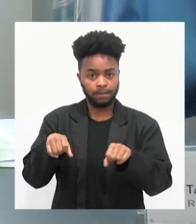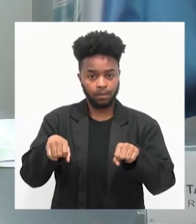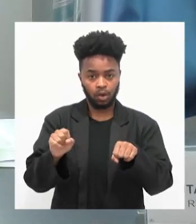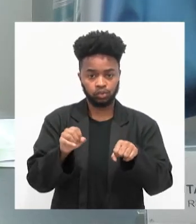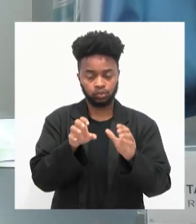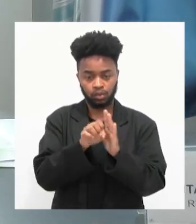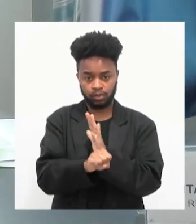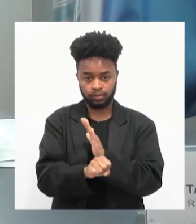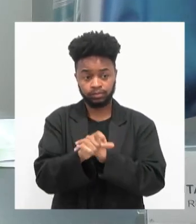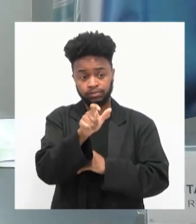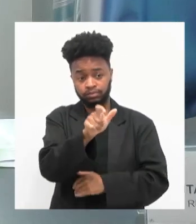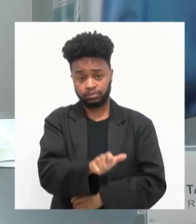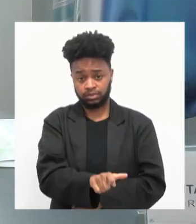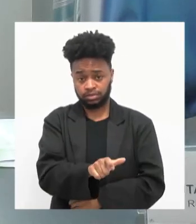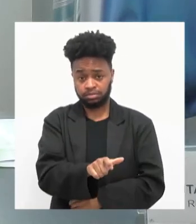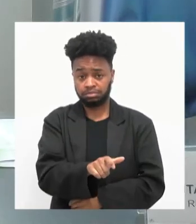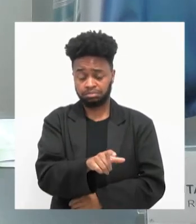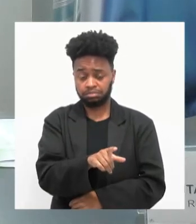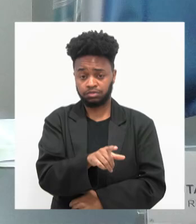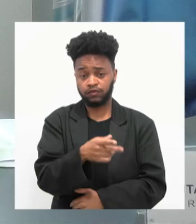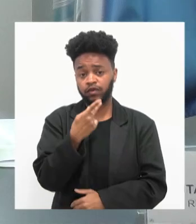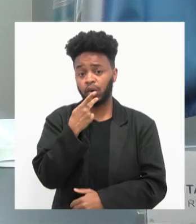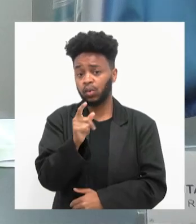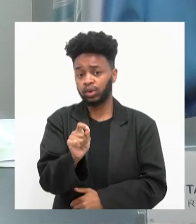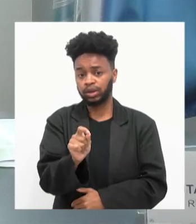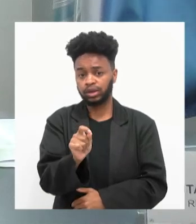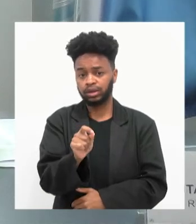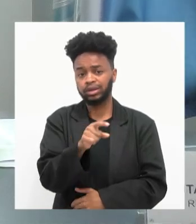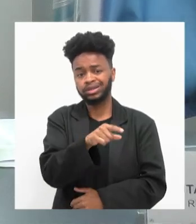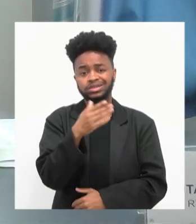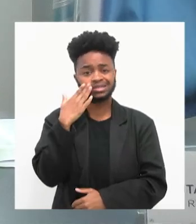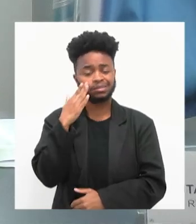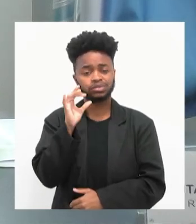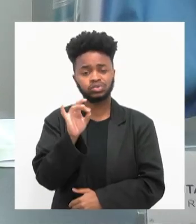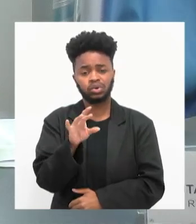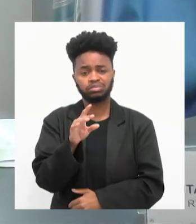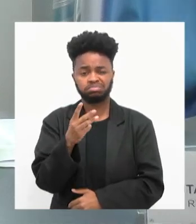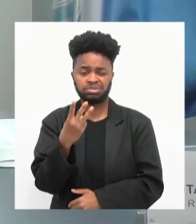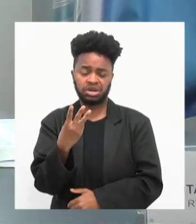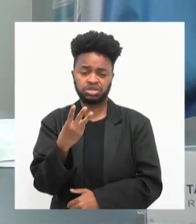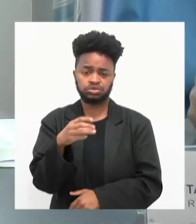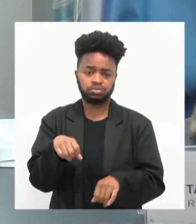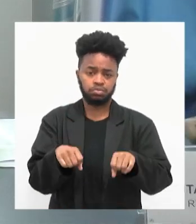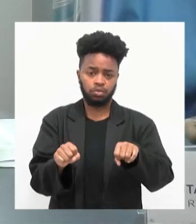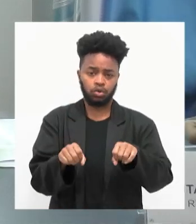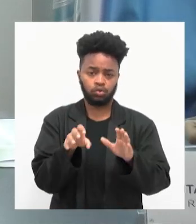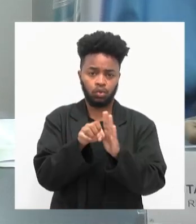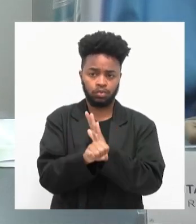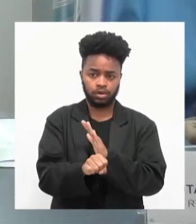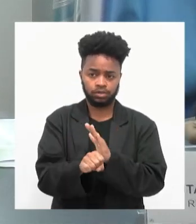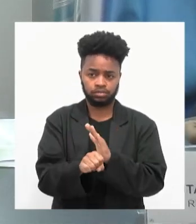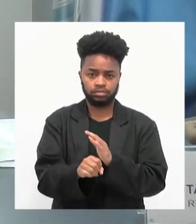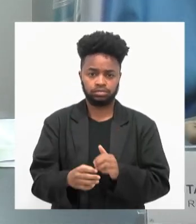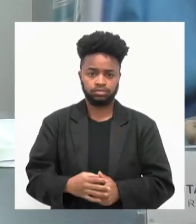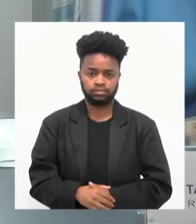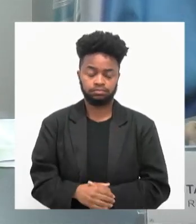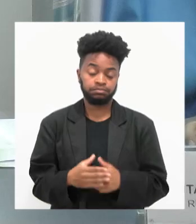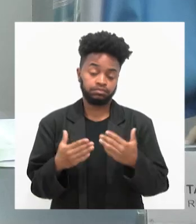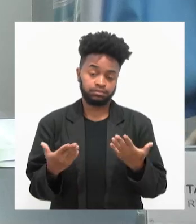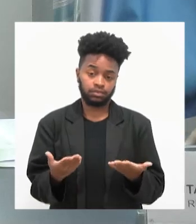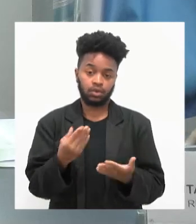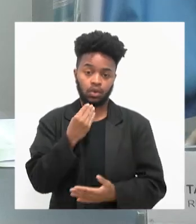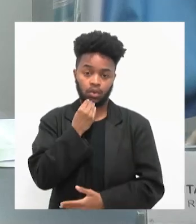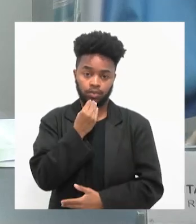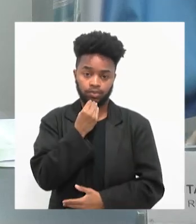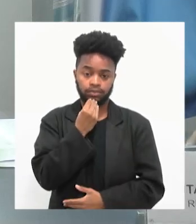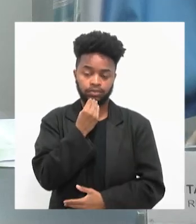ele, surpreendentemente, nos diz que tem ciência apenas de 3 motos roubadas dessas 1.575. É claro